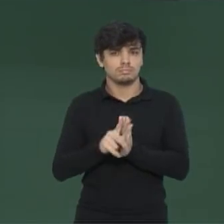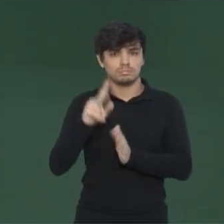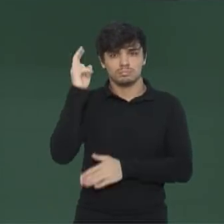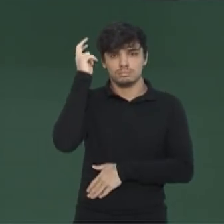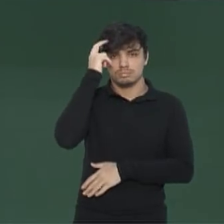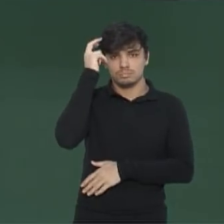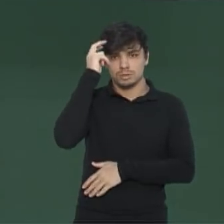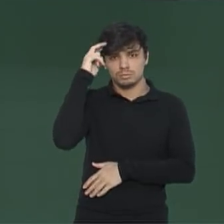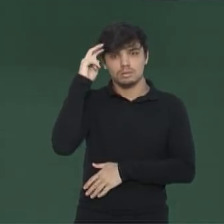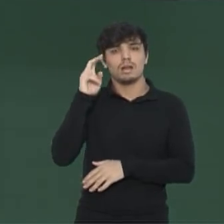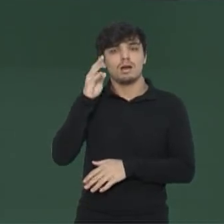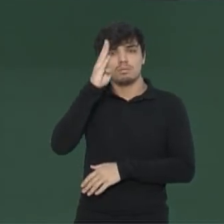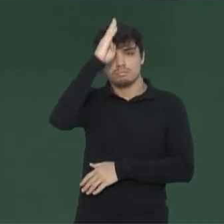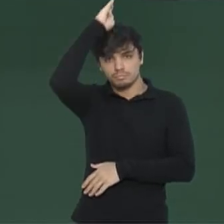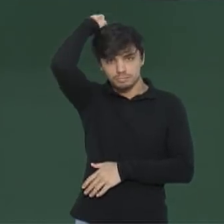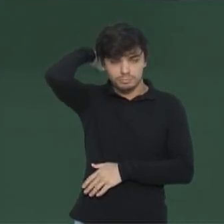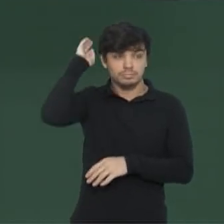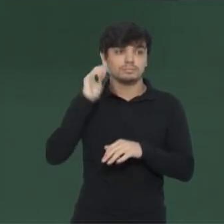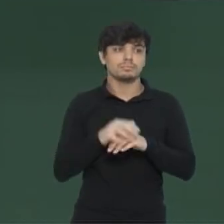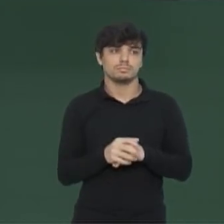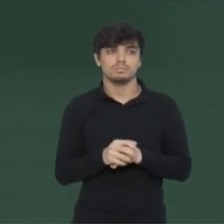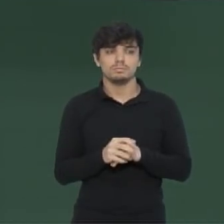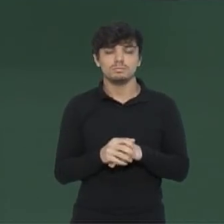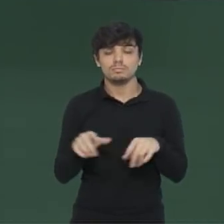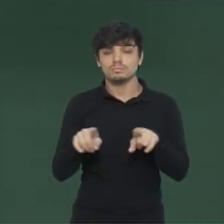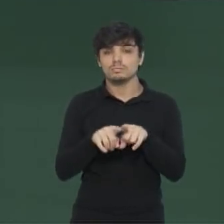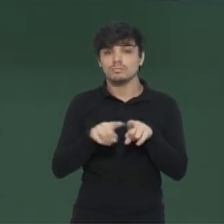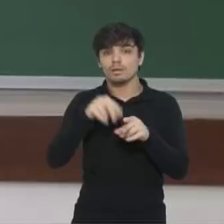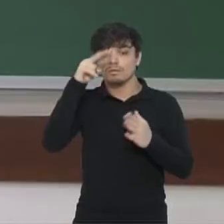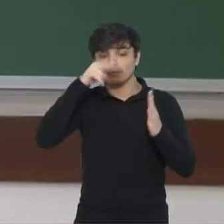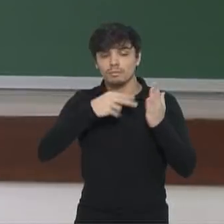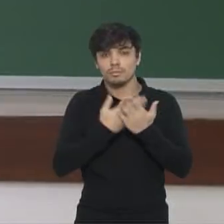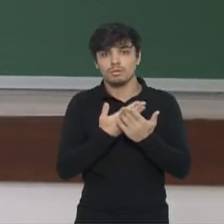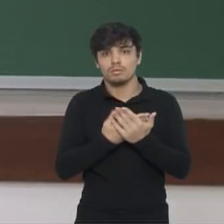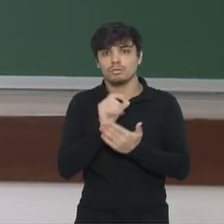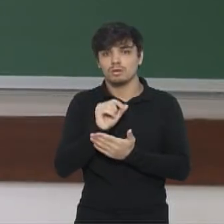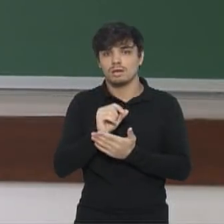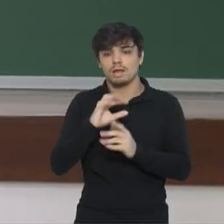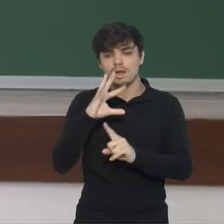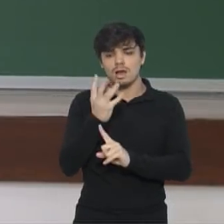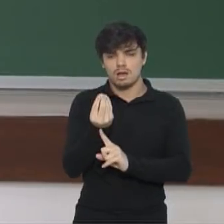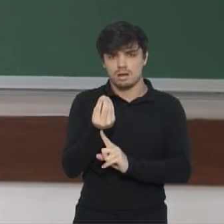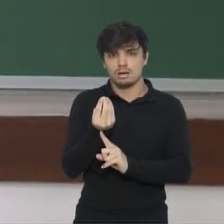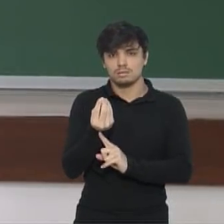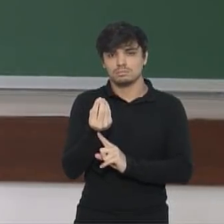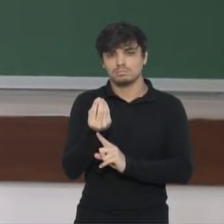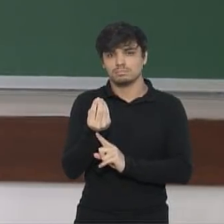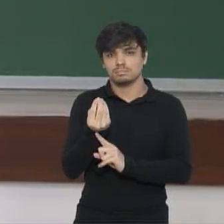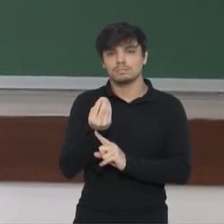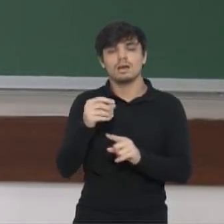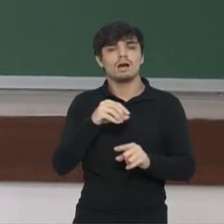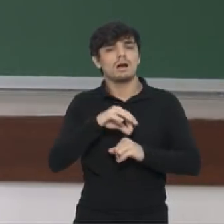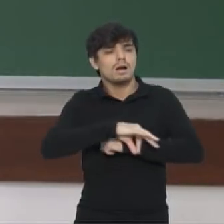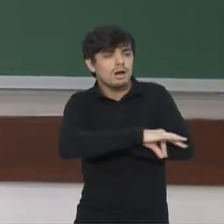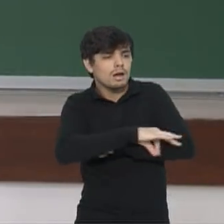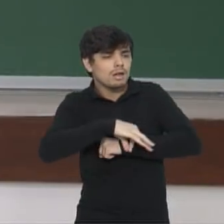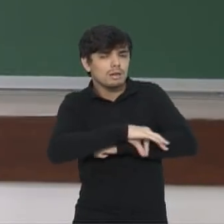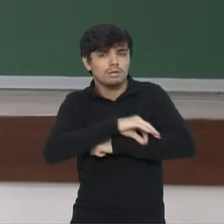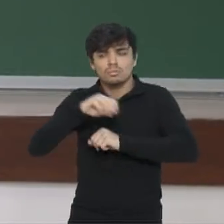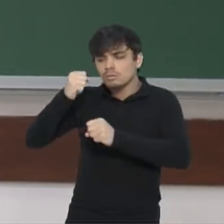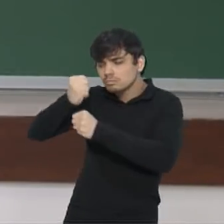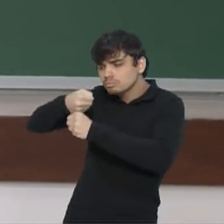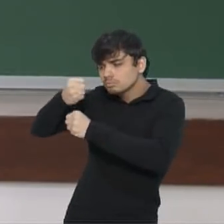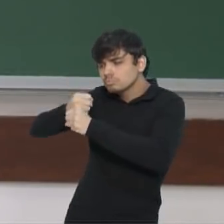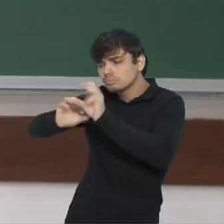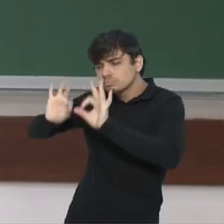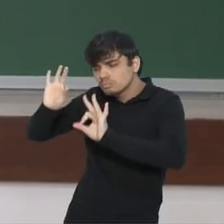romana. E também vimos na aula de hoje sobre a arte romana, a arquitetura, vimos sobre um pouco da escultura, um